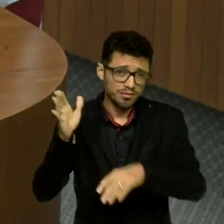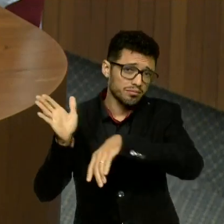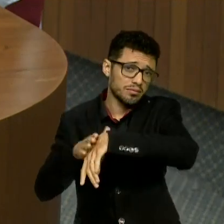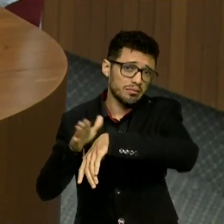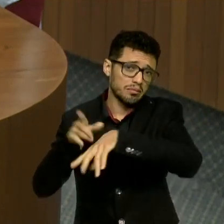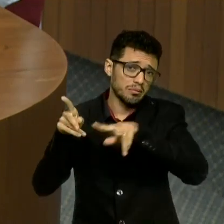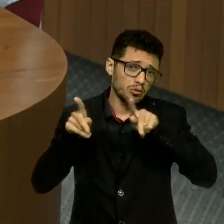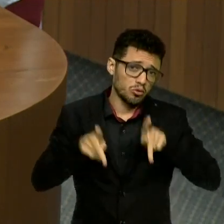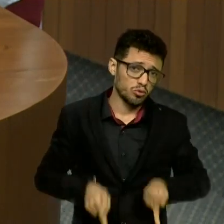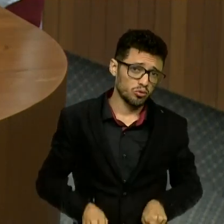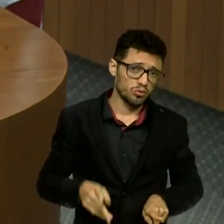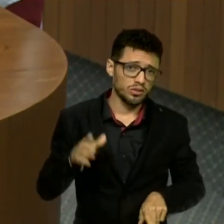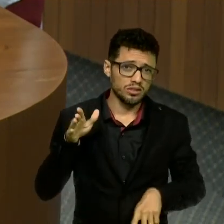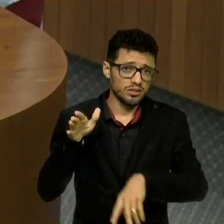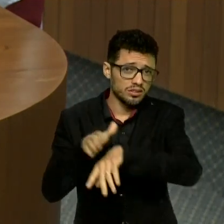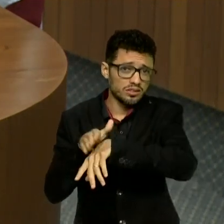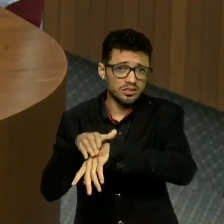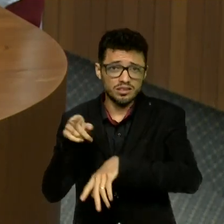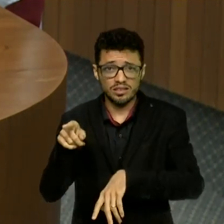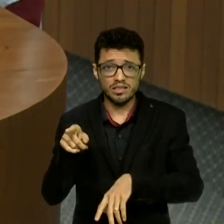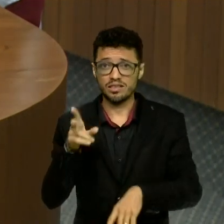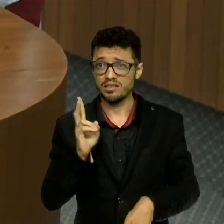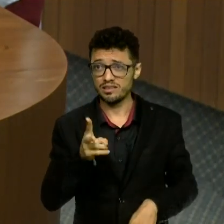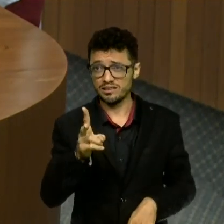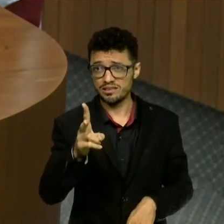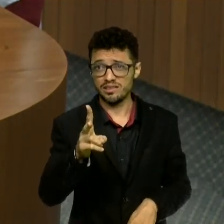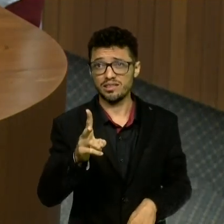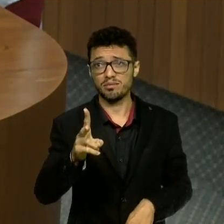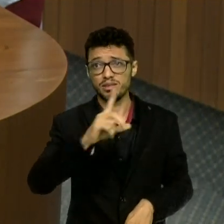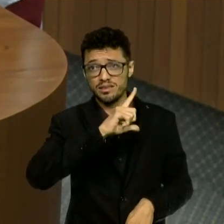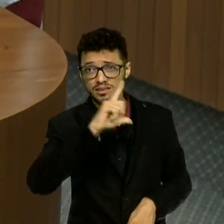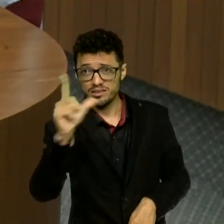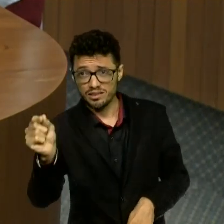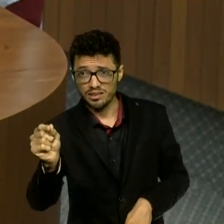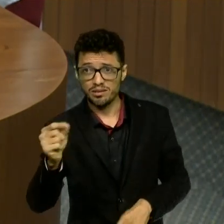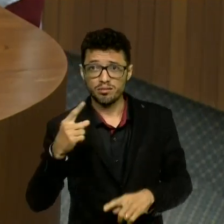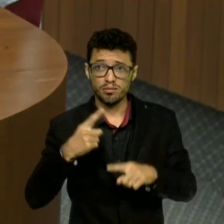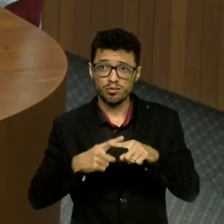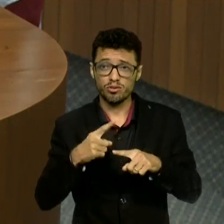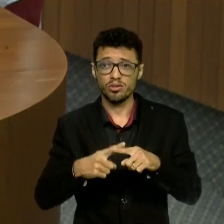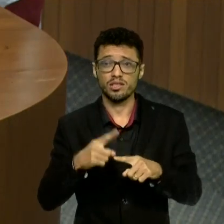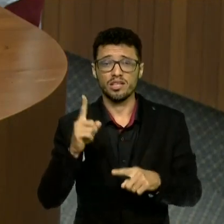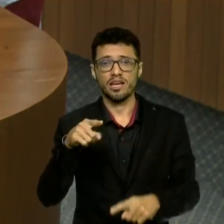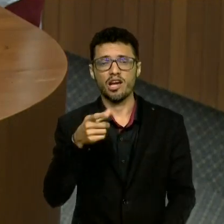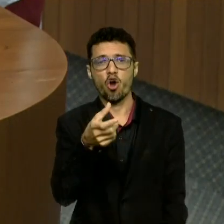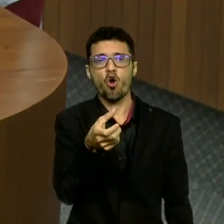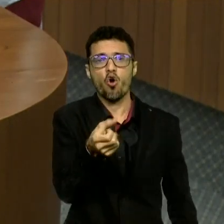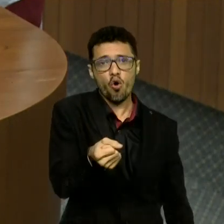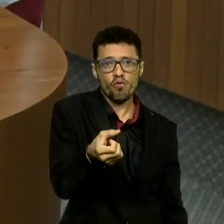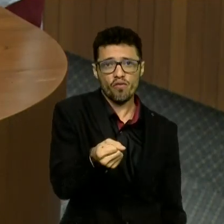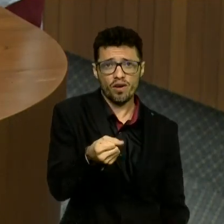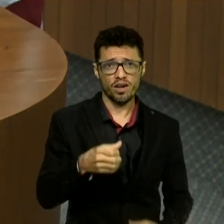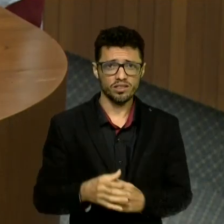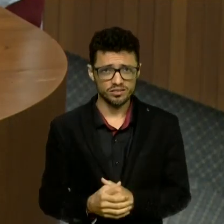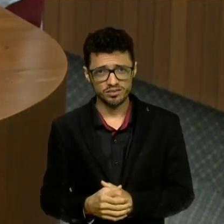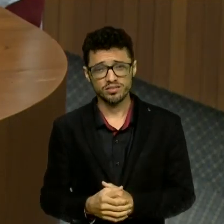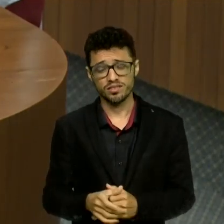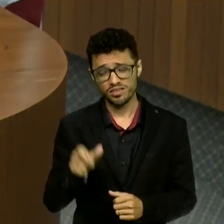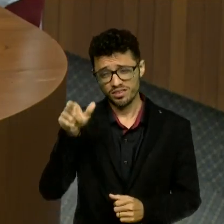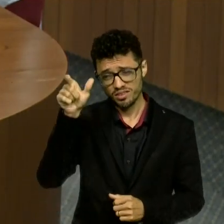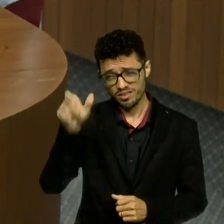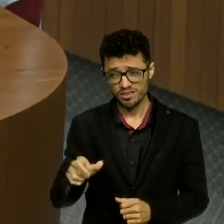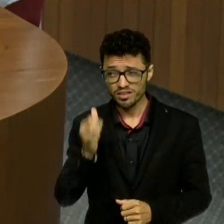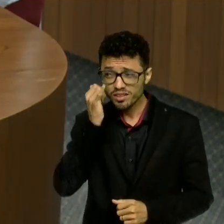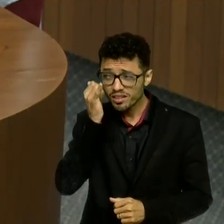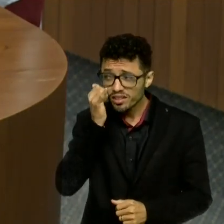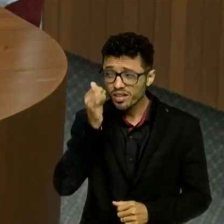Ele sempre faz isso e sempre sai, porque é covarde. Não tem outra palavra para dizer do deputado doutor Iglésio. É covarde. Não